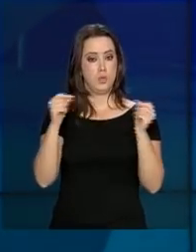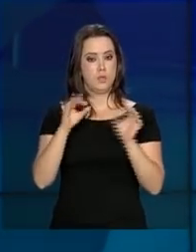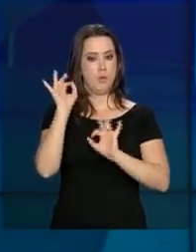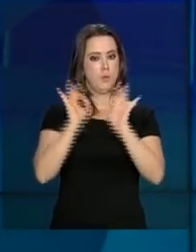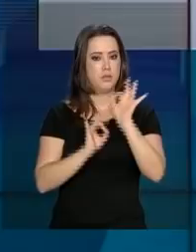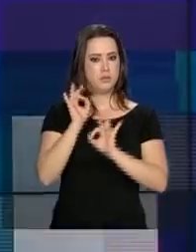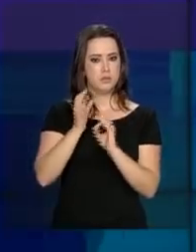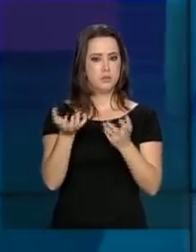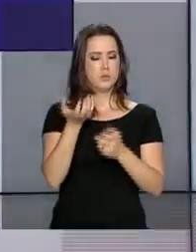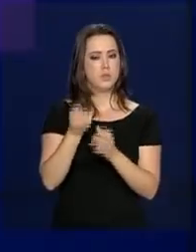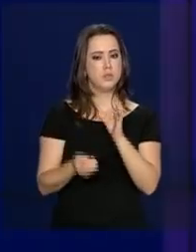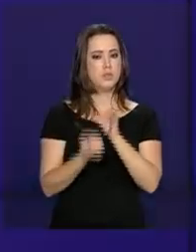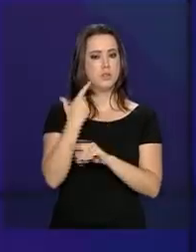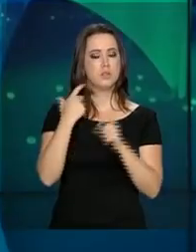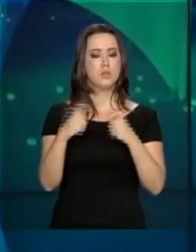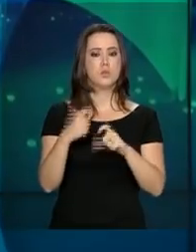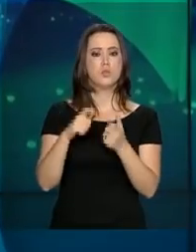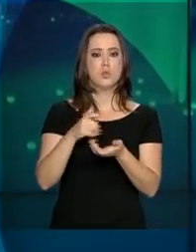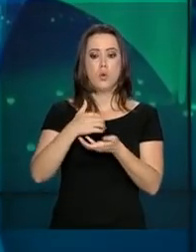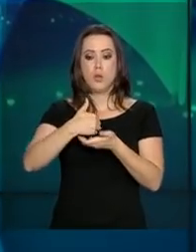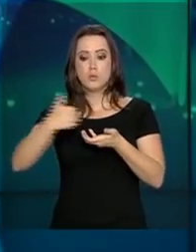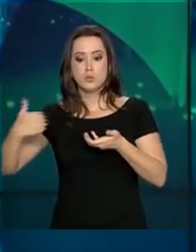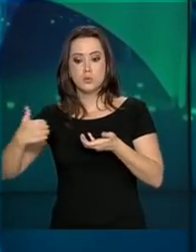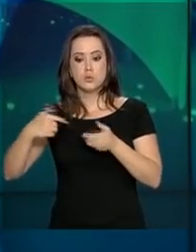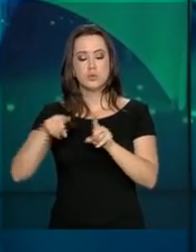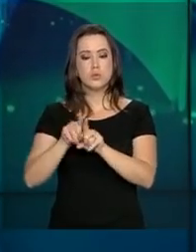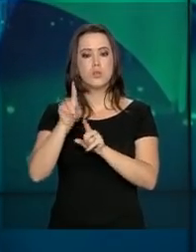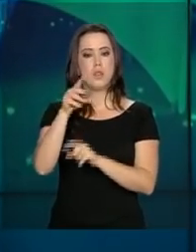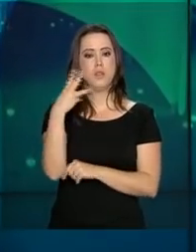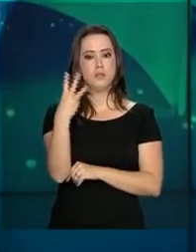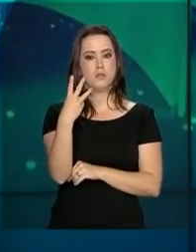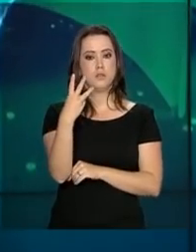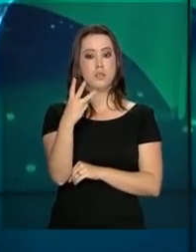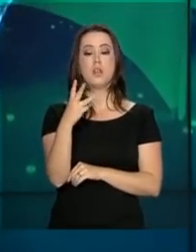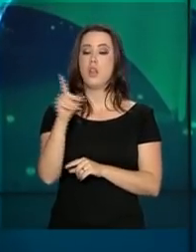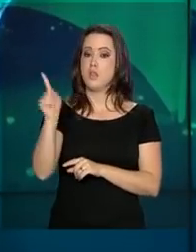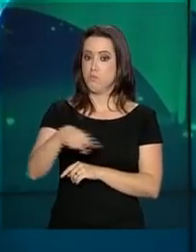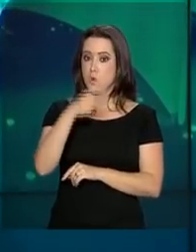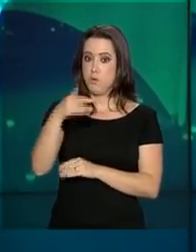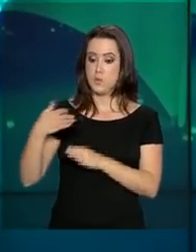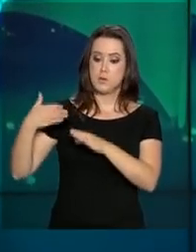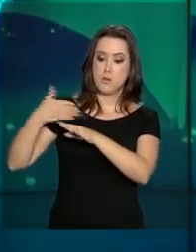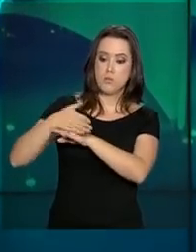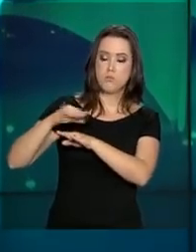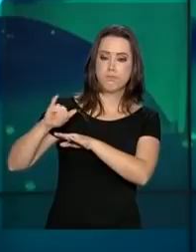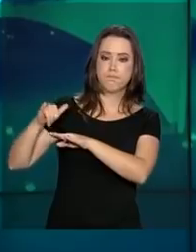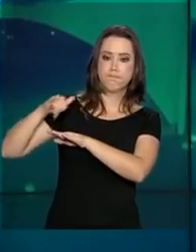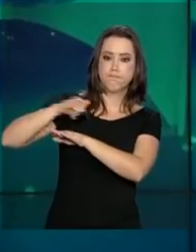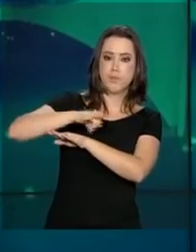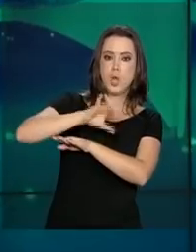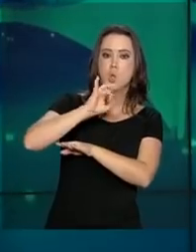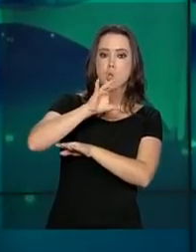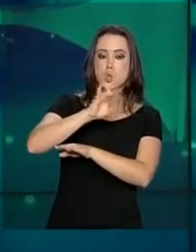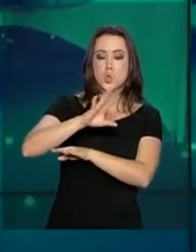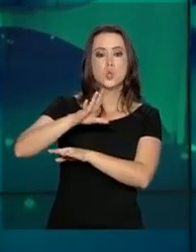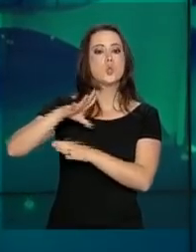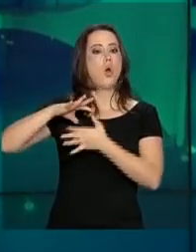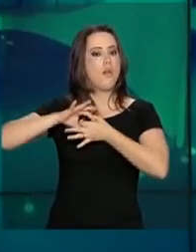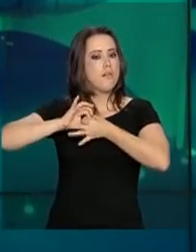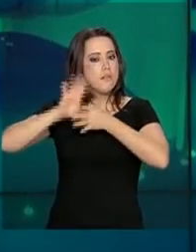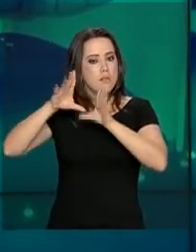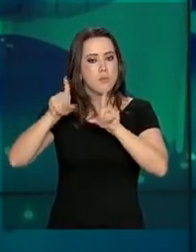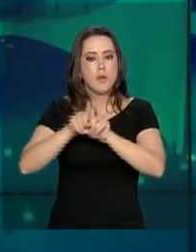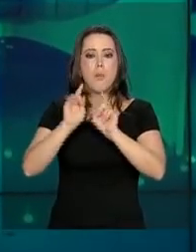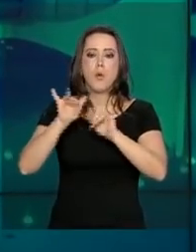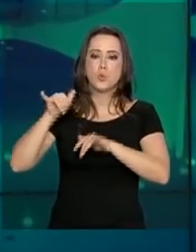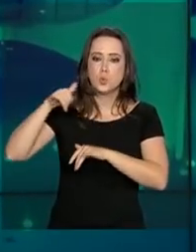prevê a criação de áreas de exclusão com três níveis de restrição em que só aeronaves autorizadas um